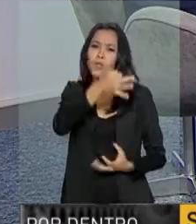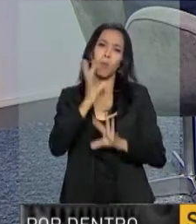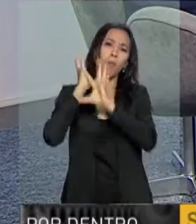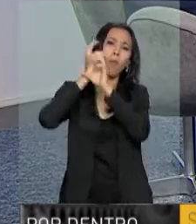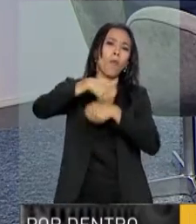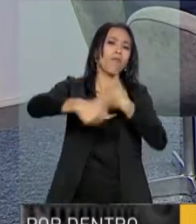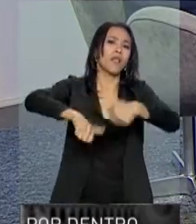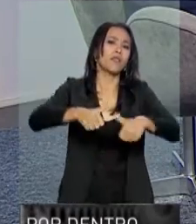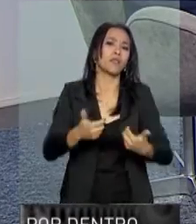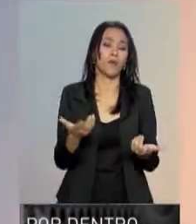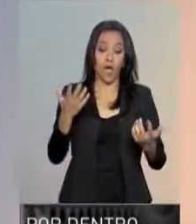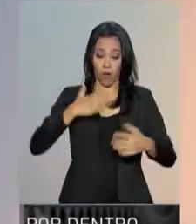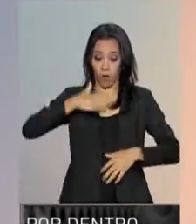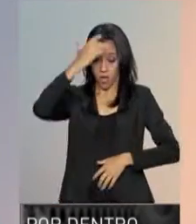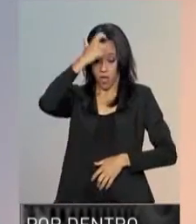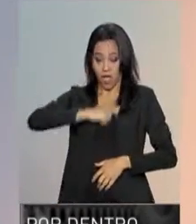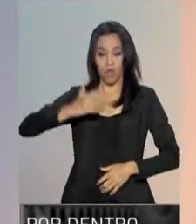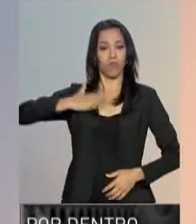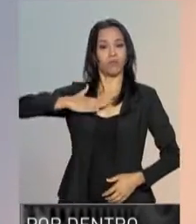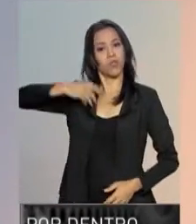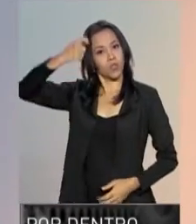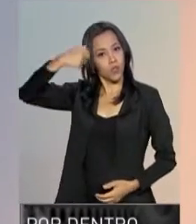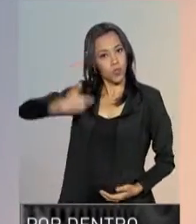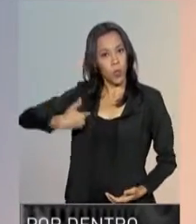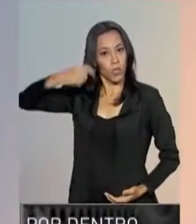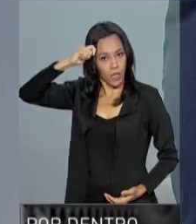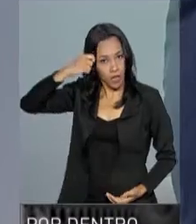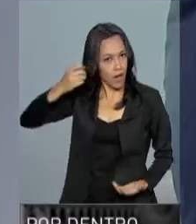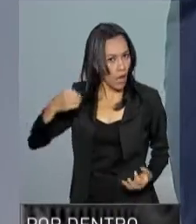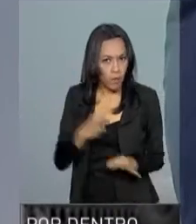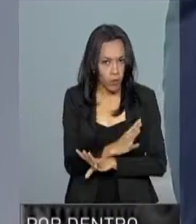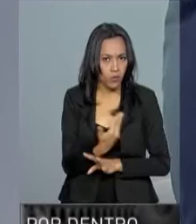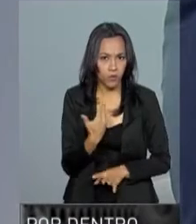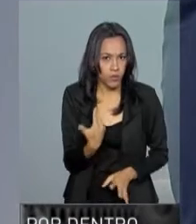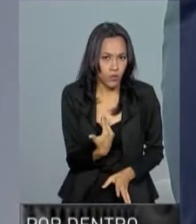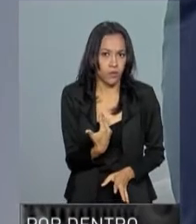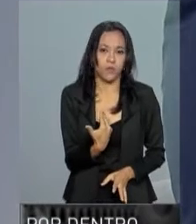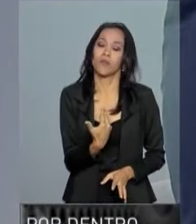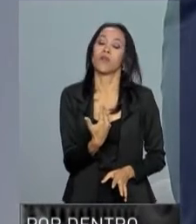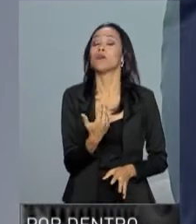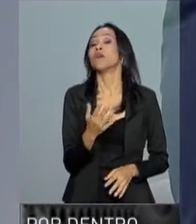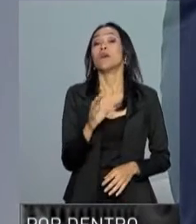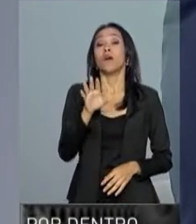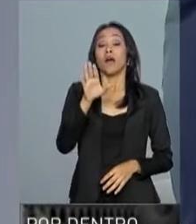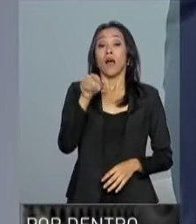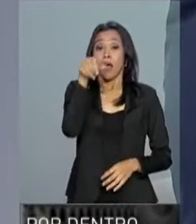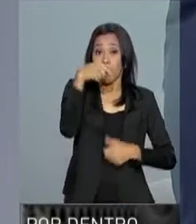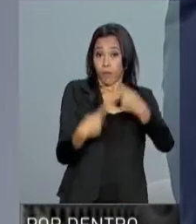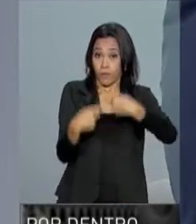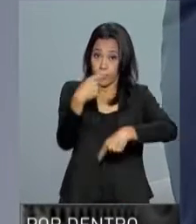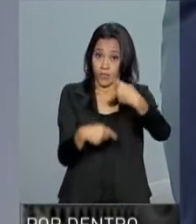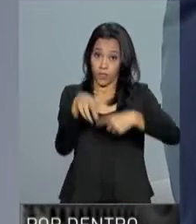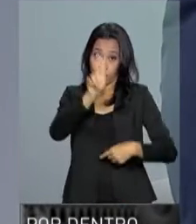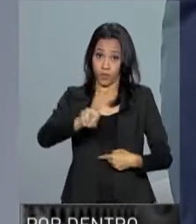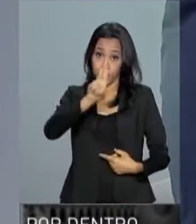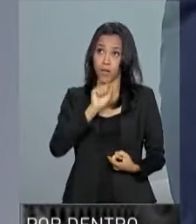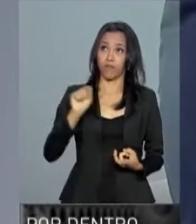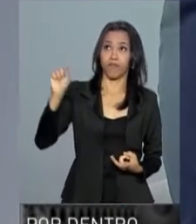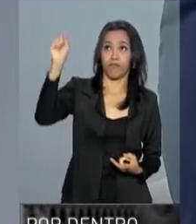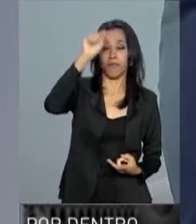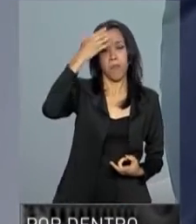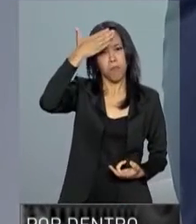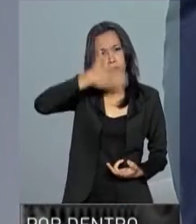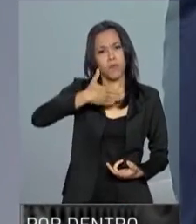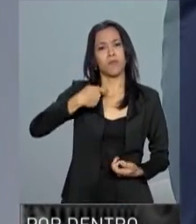apenas a autodeclaração é suficiente se a política de cotas da nas universidades ela provou-se